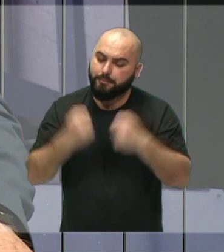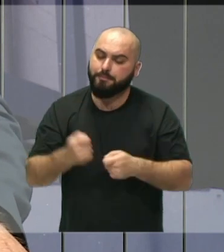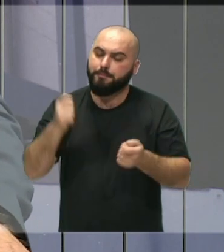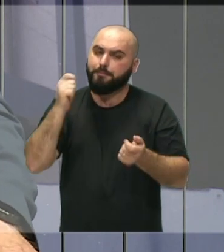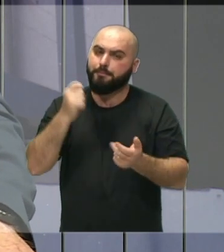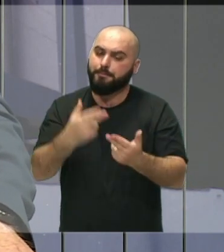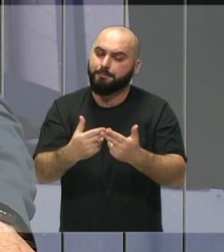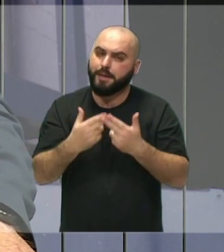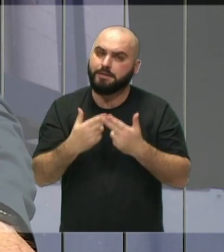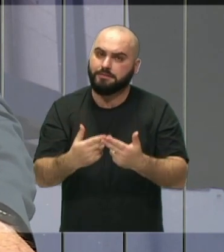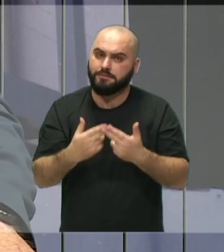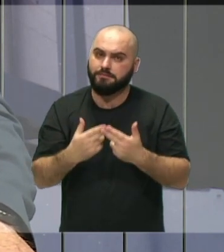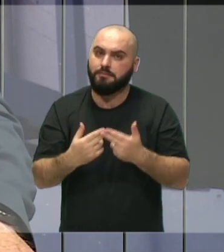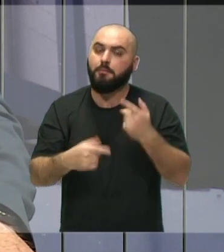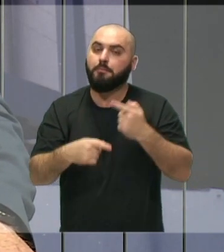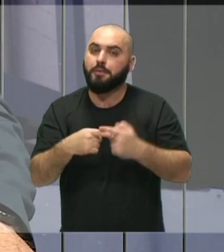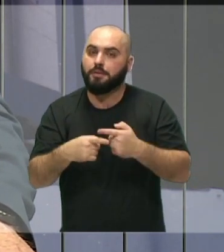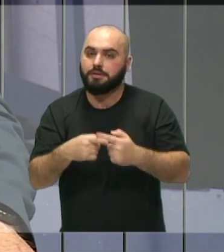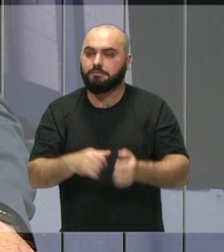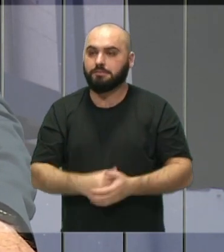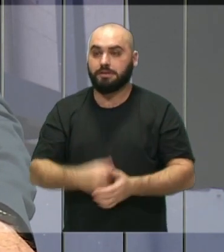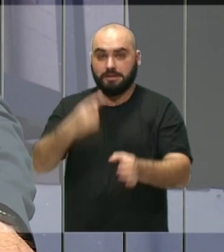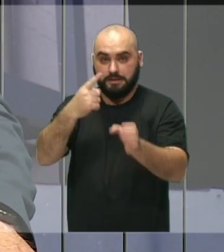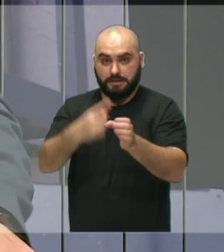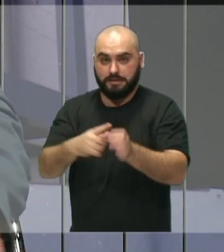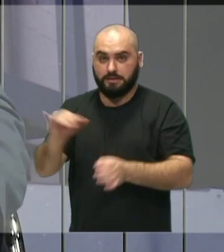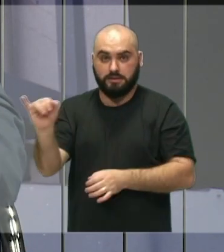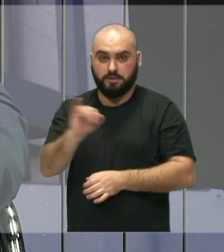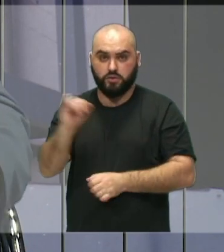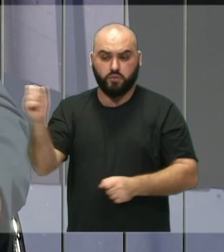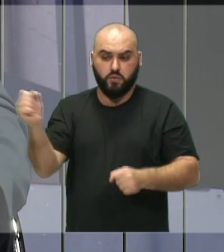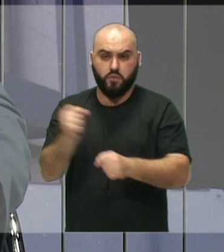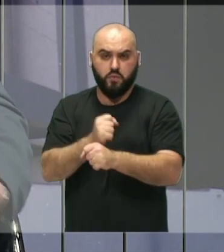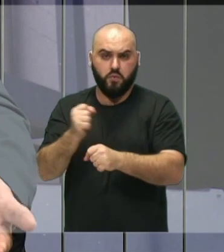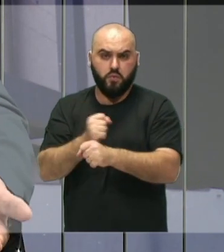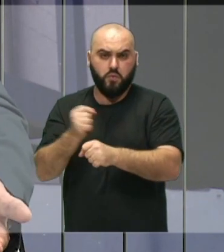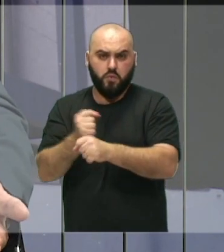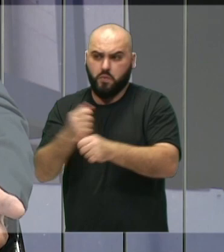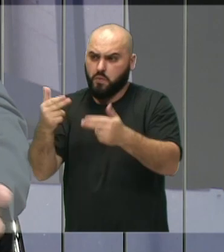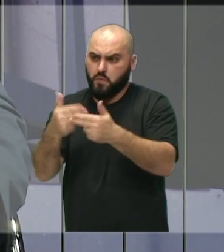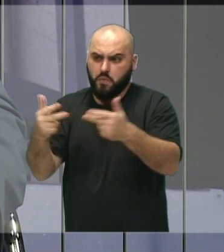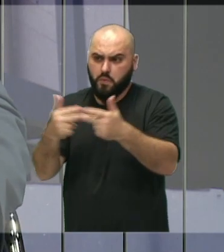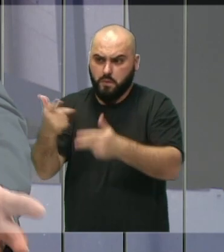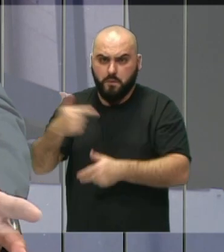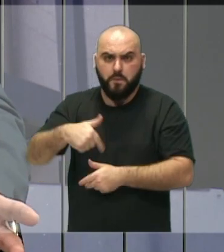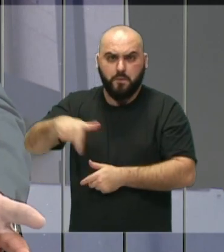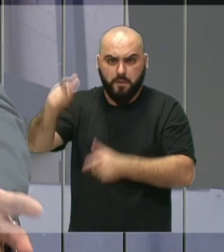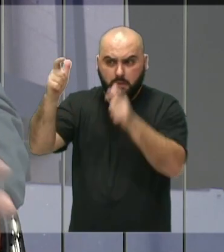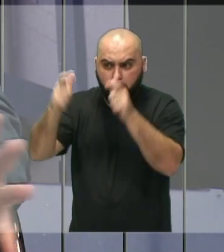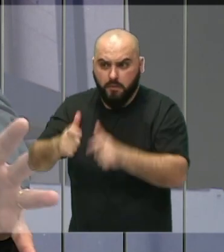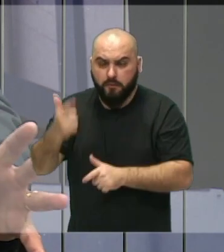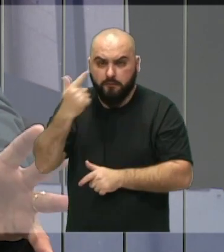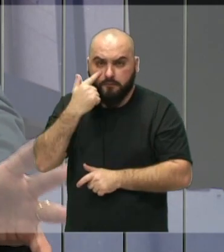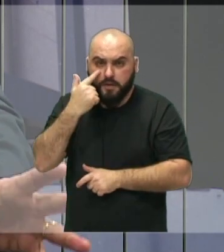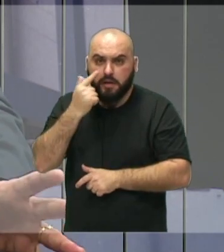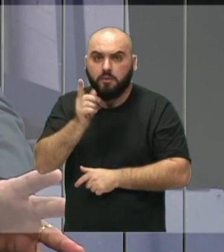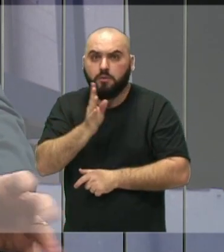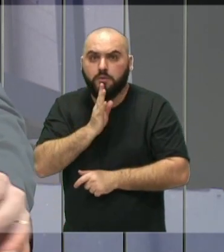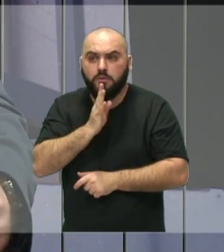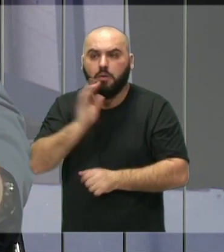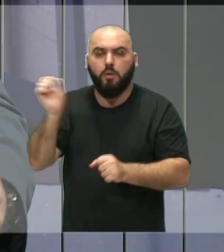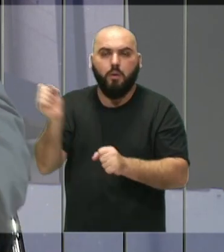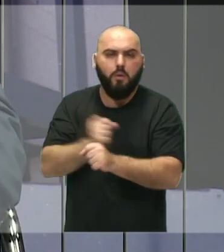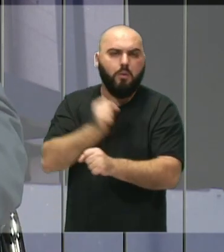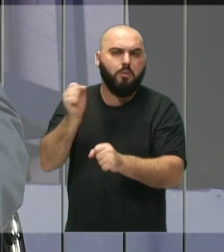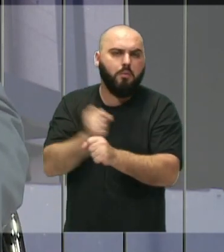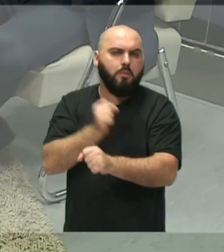a cidade está num grande canteiro de obras. Essa é uma grande verdade. Em tudo quanto é lugar que você vê, nós estamos com obras acontecendo.